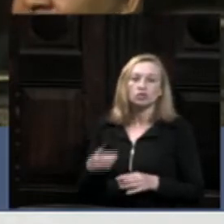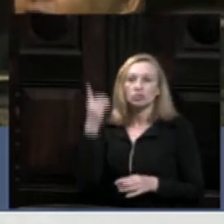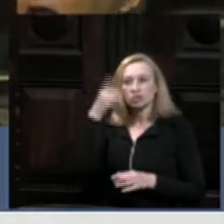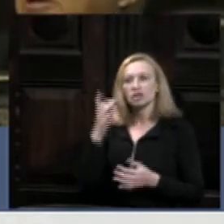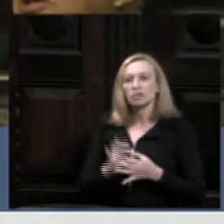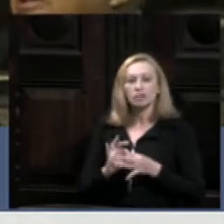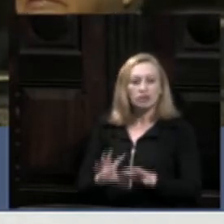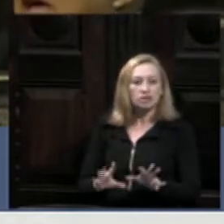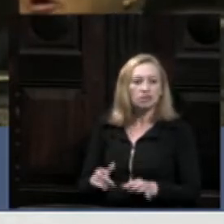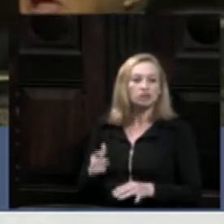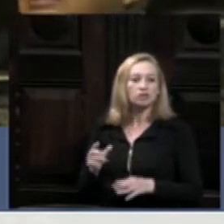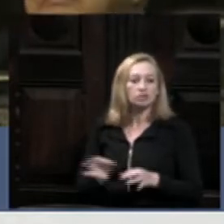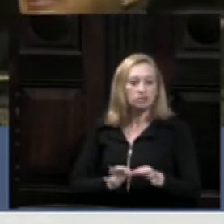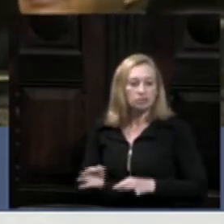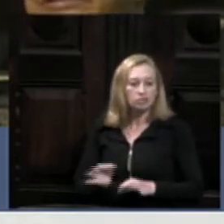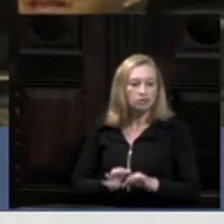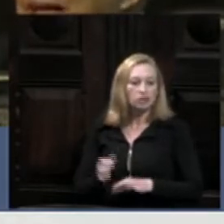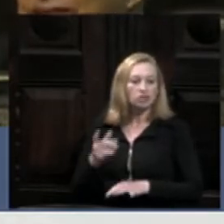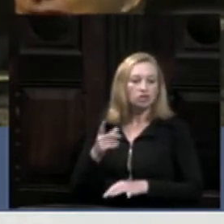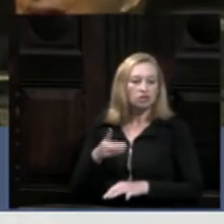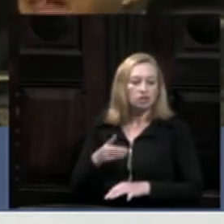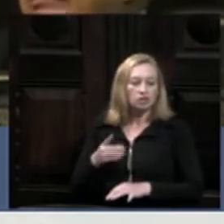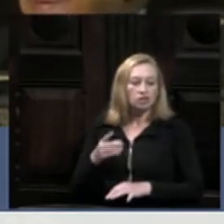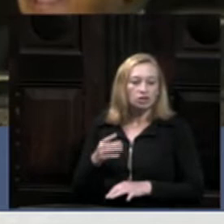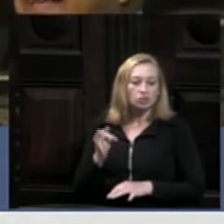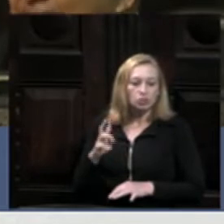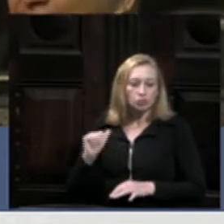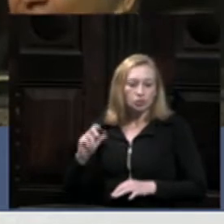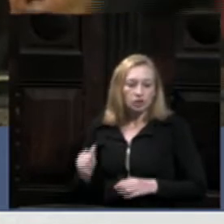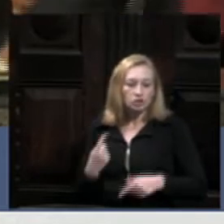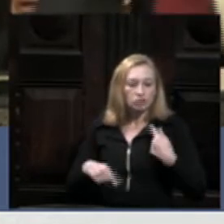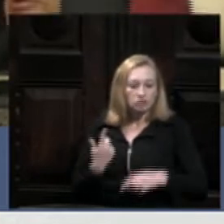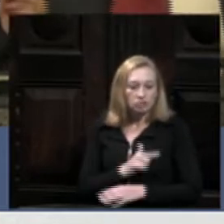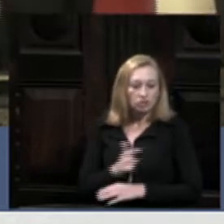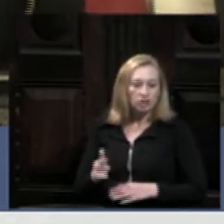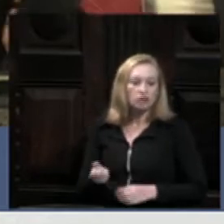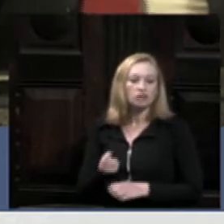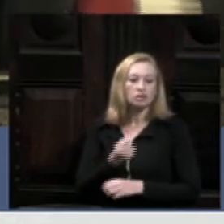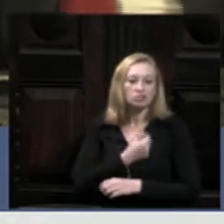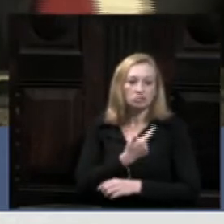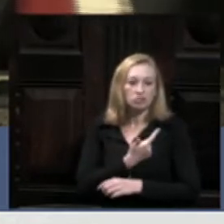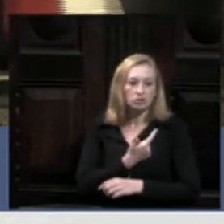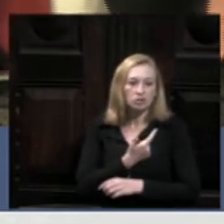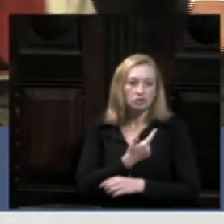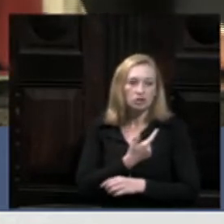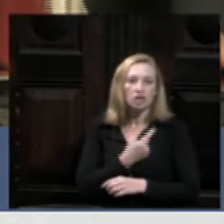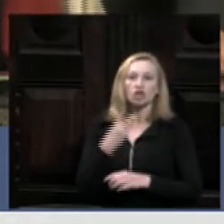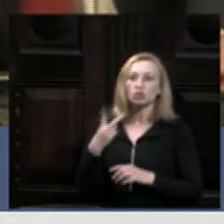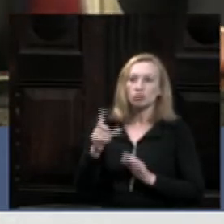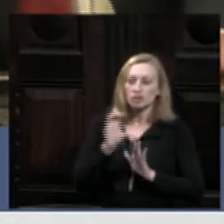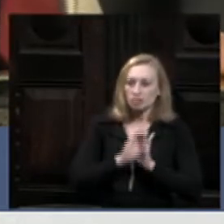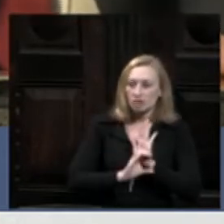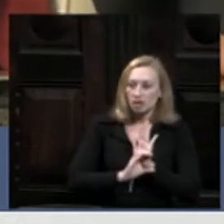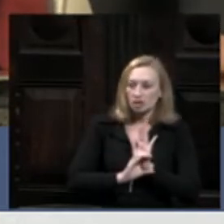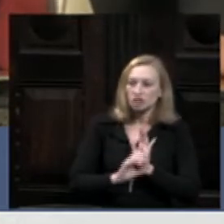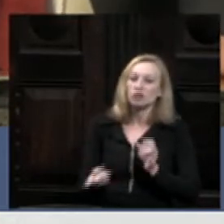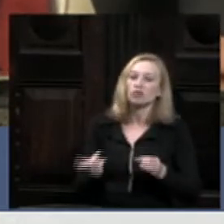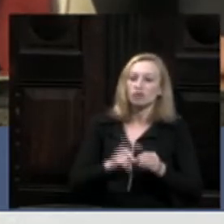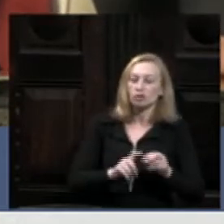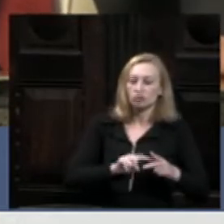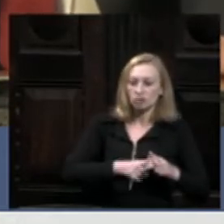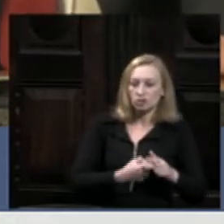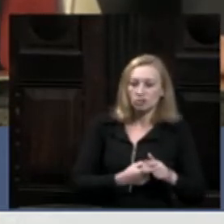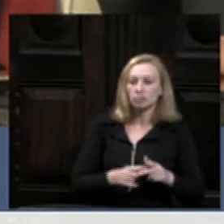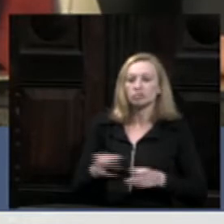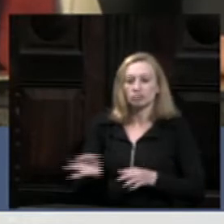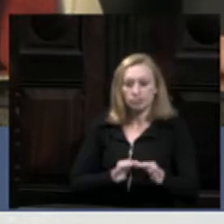3125 de 2017, do deputado Gustavo Tutuca. Em discussão, não havendo que queira discutir, encerra a discussão. O projeto recebeu 2 emendas, retorna às comissões.